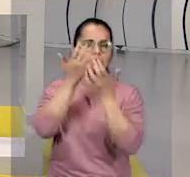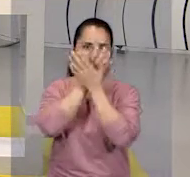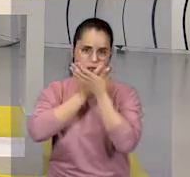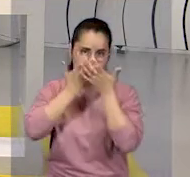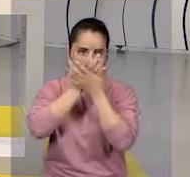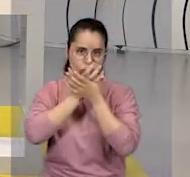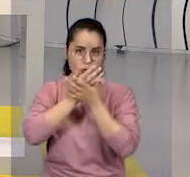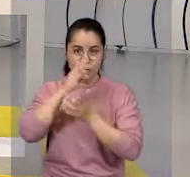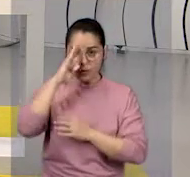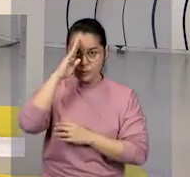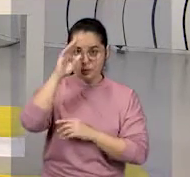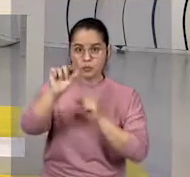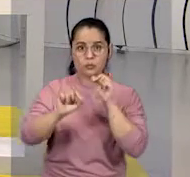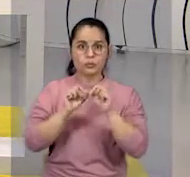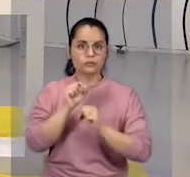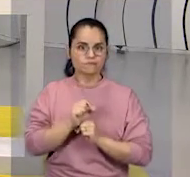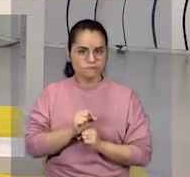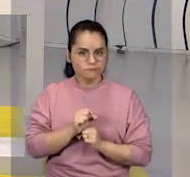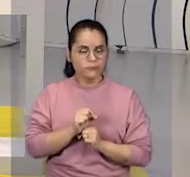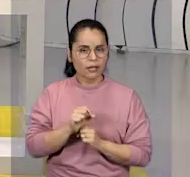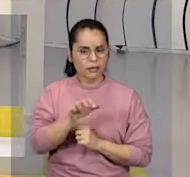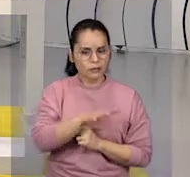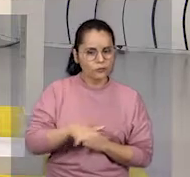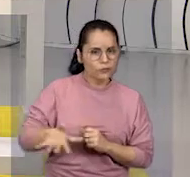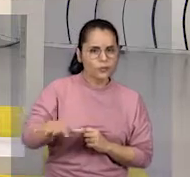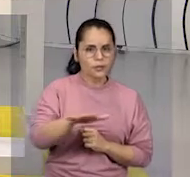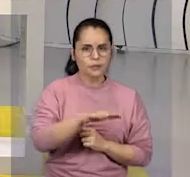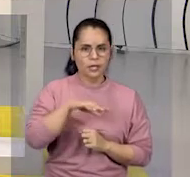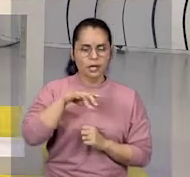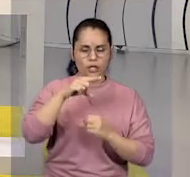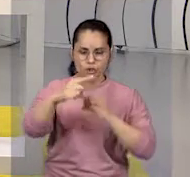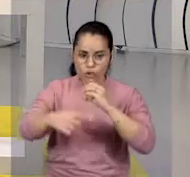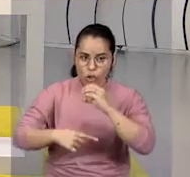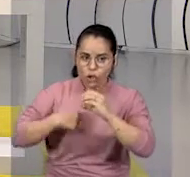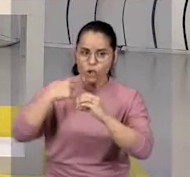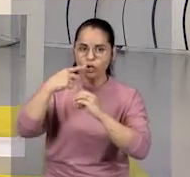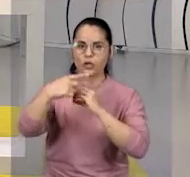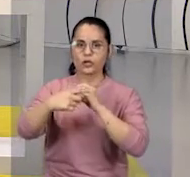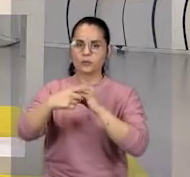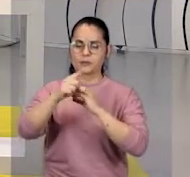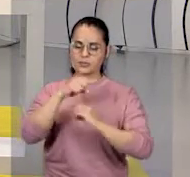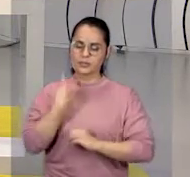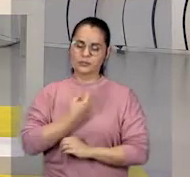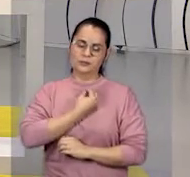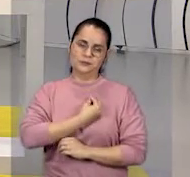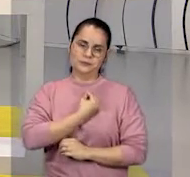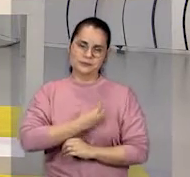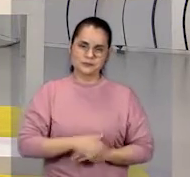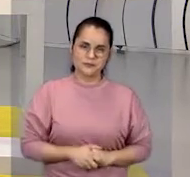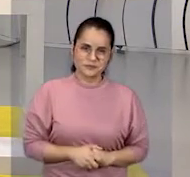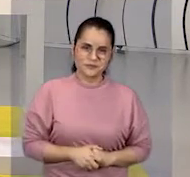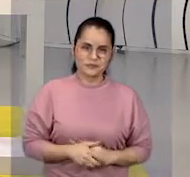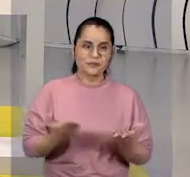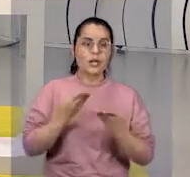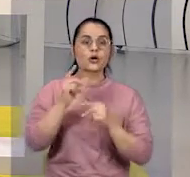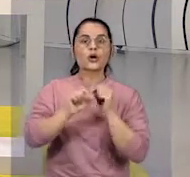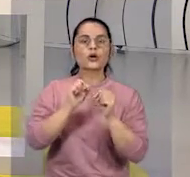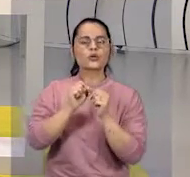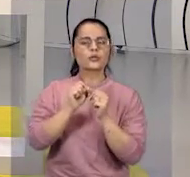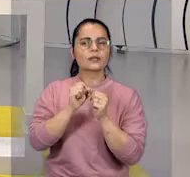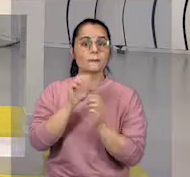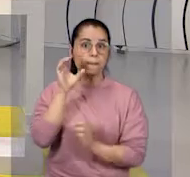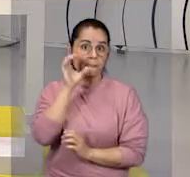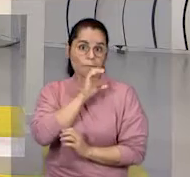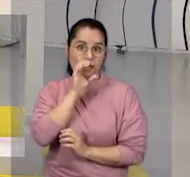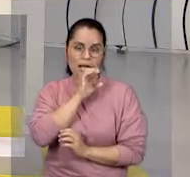músicas, principalmente nesse ambiente globalizado em que vivemos. Agora vamos fazer uma